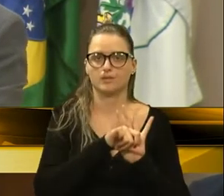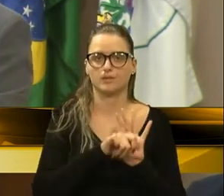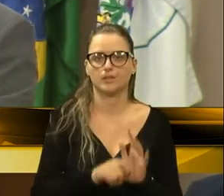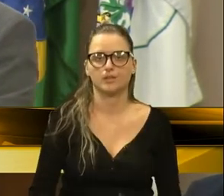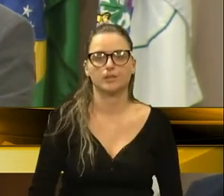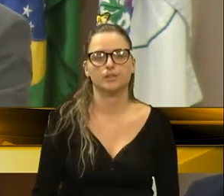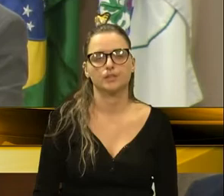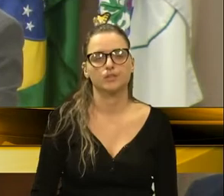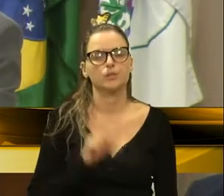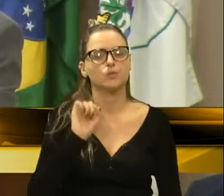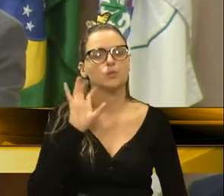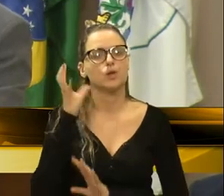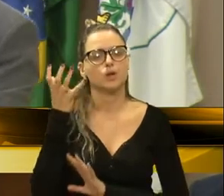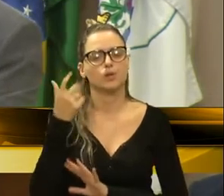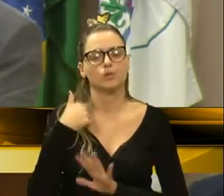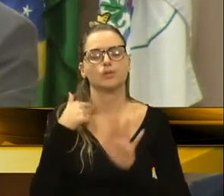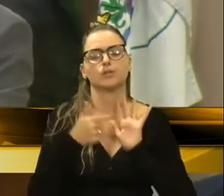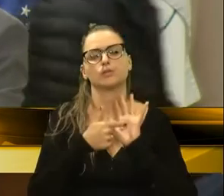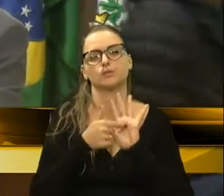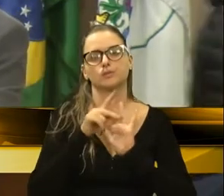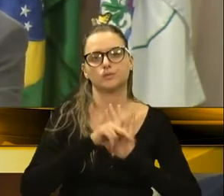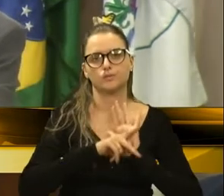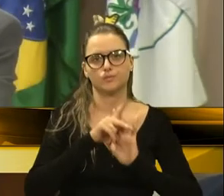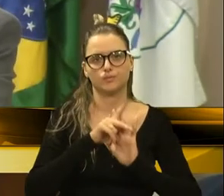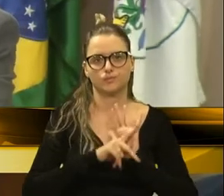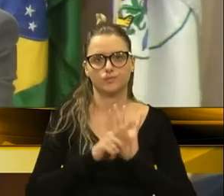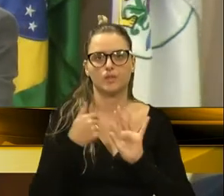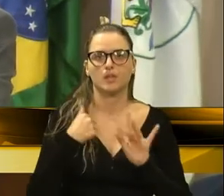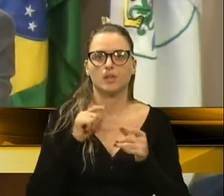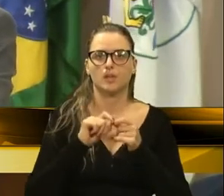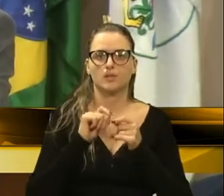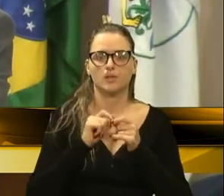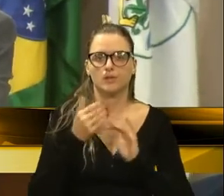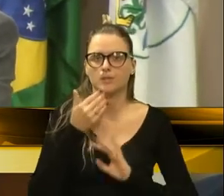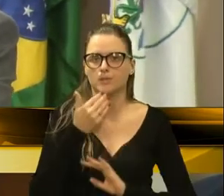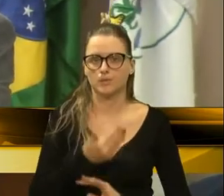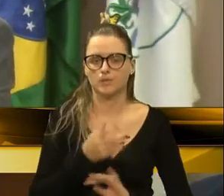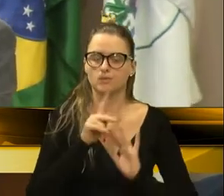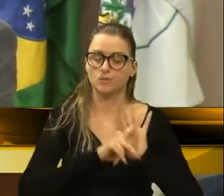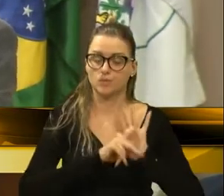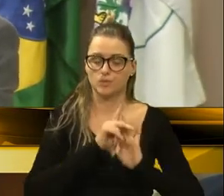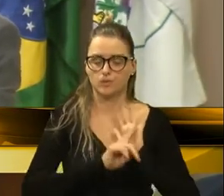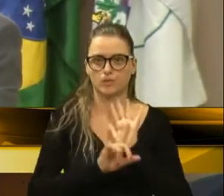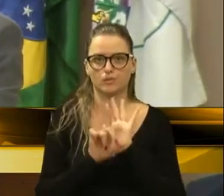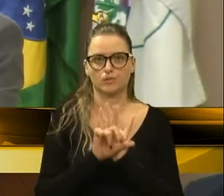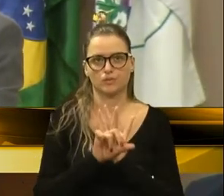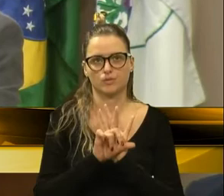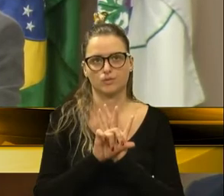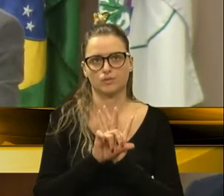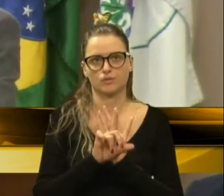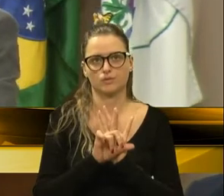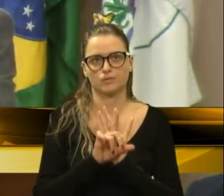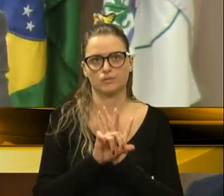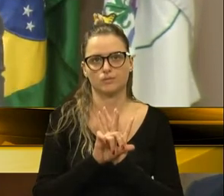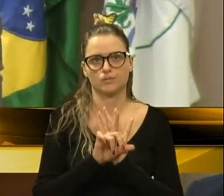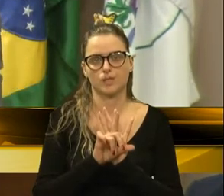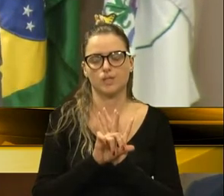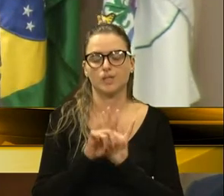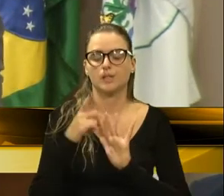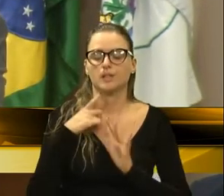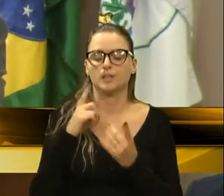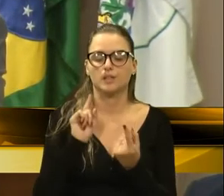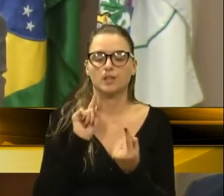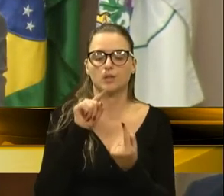Então, o que acontece? Eu vou apresentar um projeto, ou fazer uma indicação, um projeto de lei, que visa